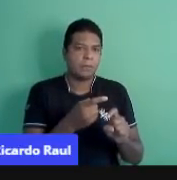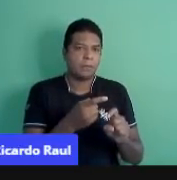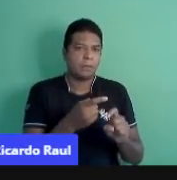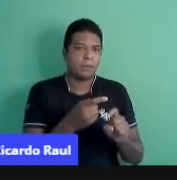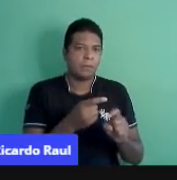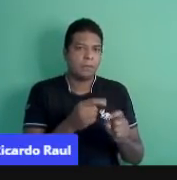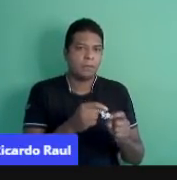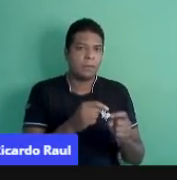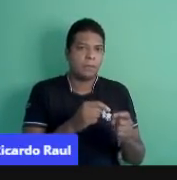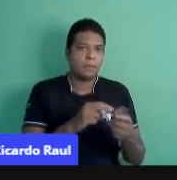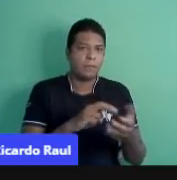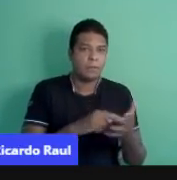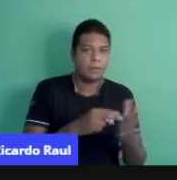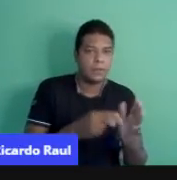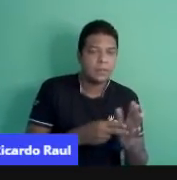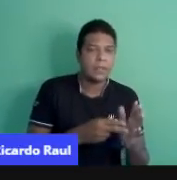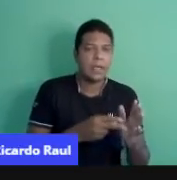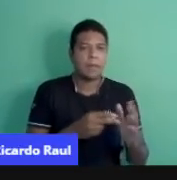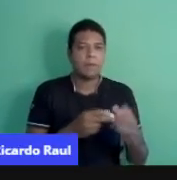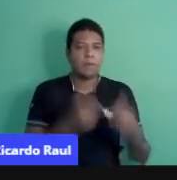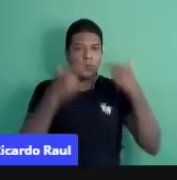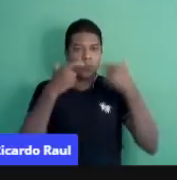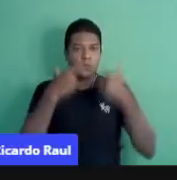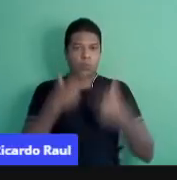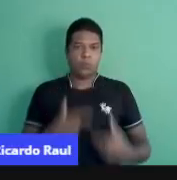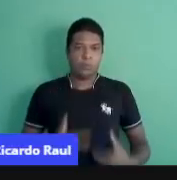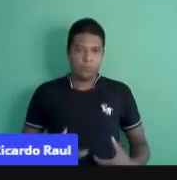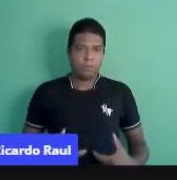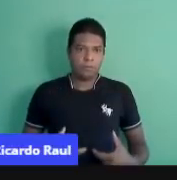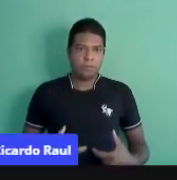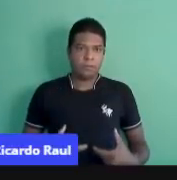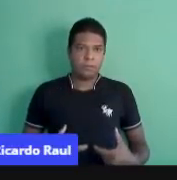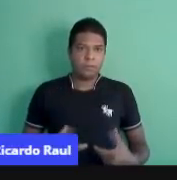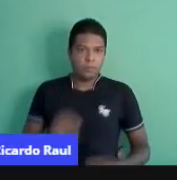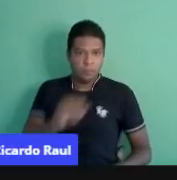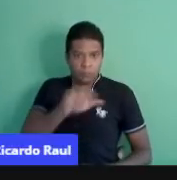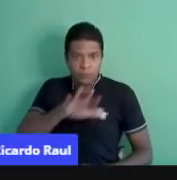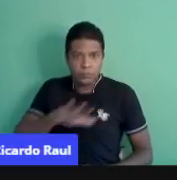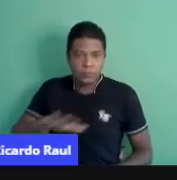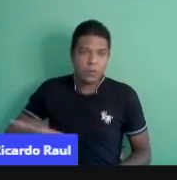interpretação do sistema do corpo humano de forma geral.